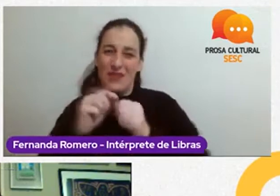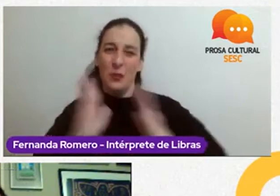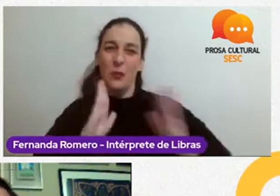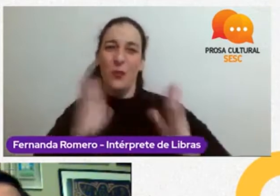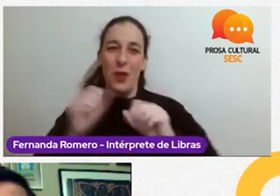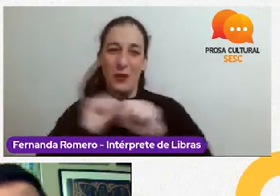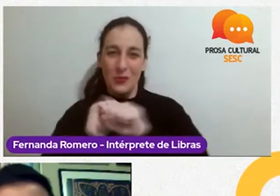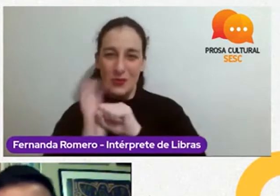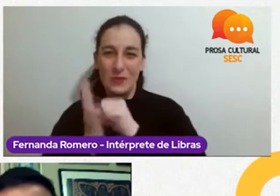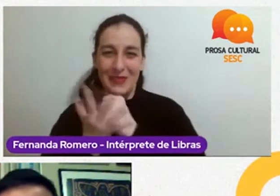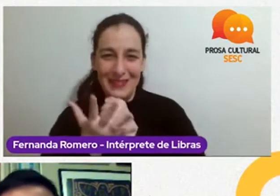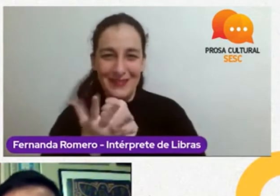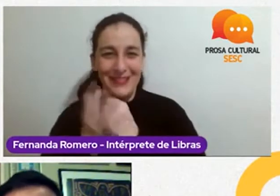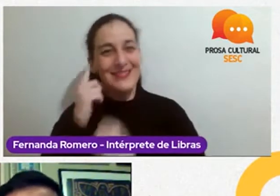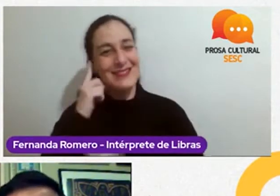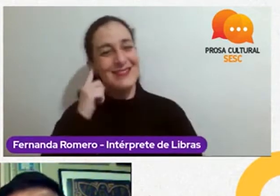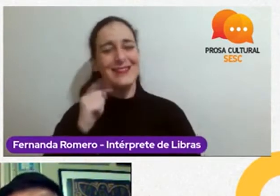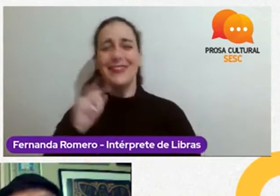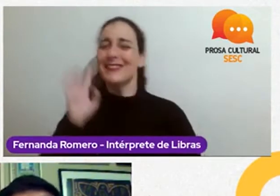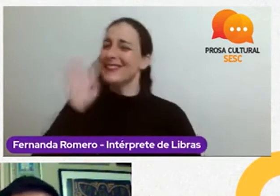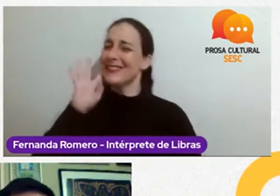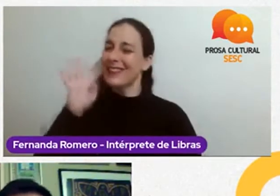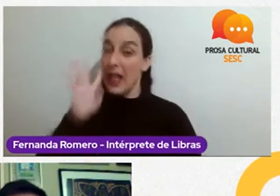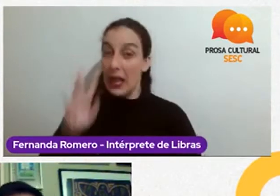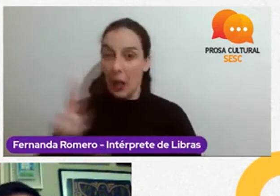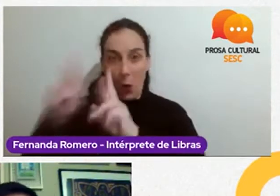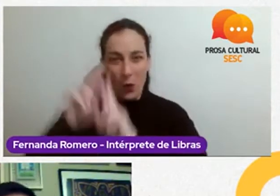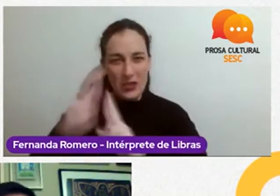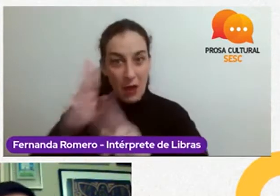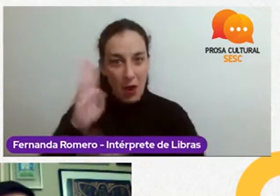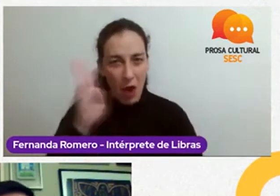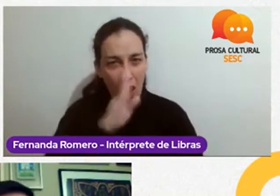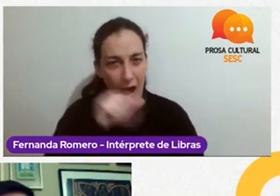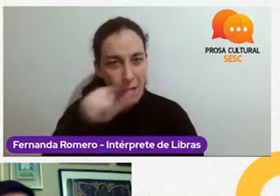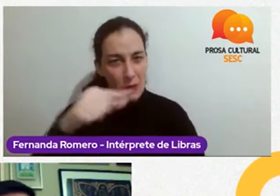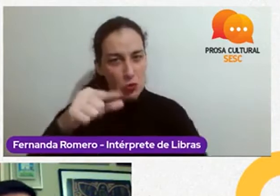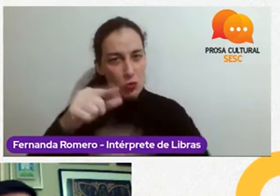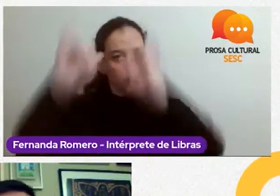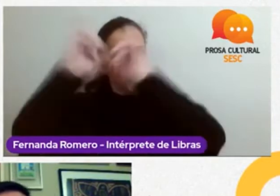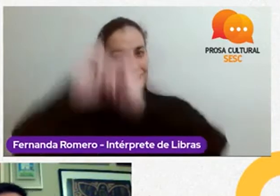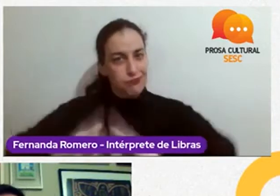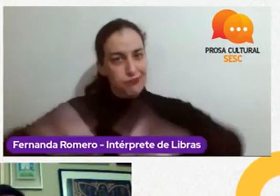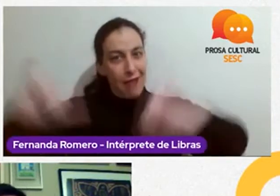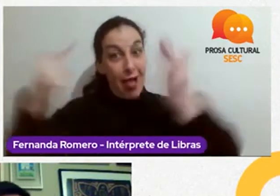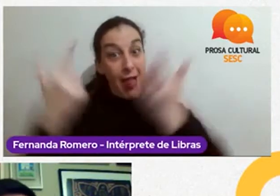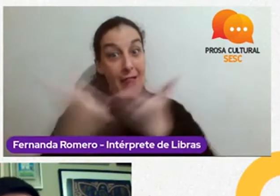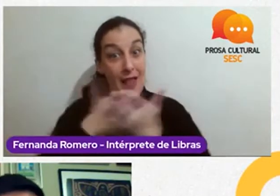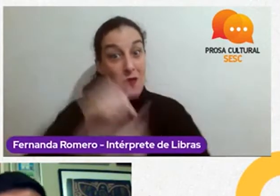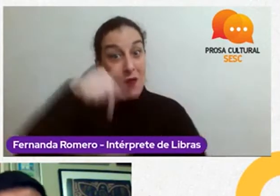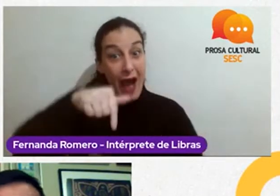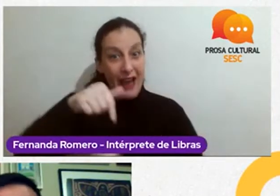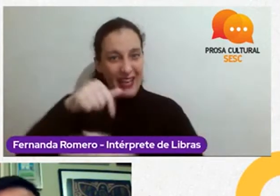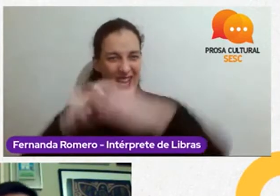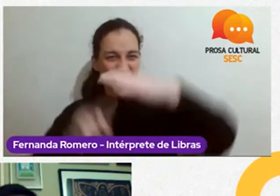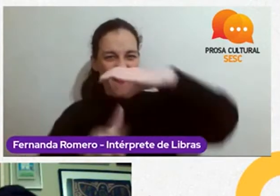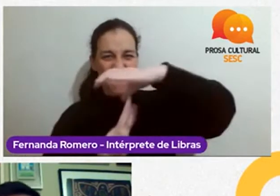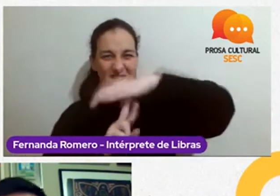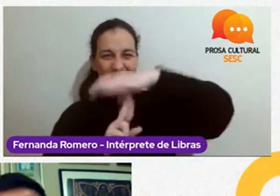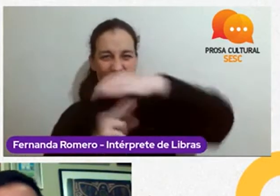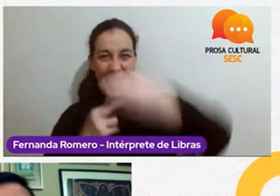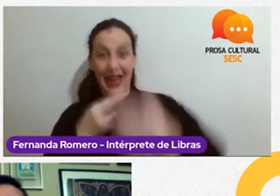pandemia. Que bacana, espero que em breve tu possa vir lançar o livro aqui na Feira do Livro de Santa Cruz, tá? Tô te